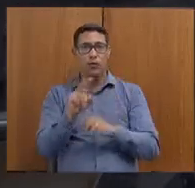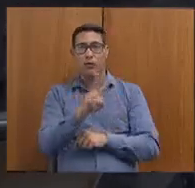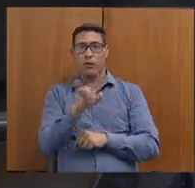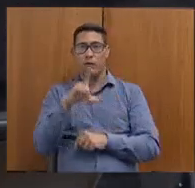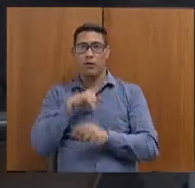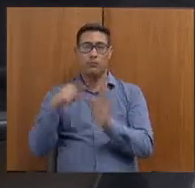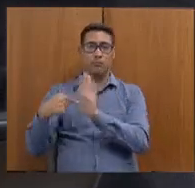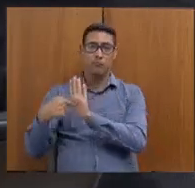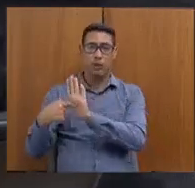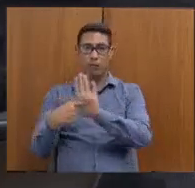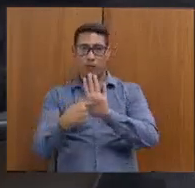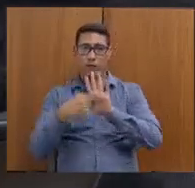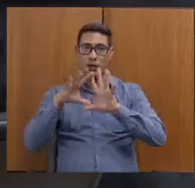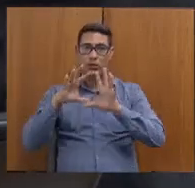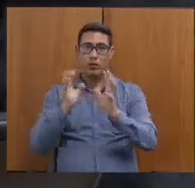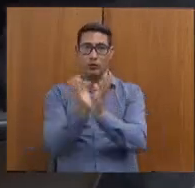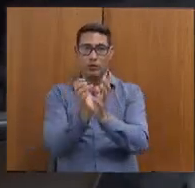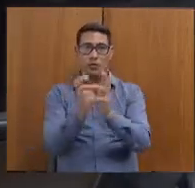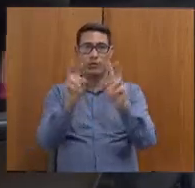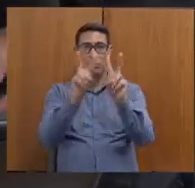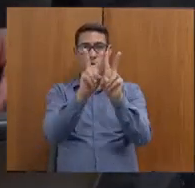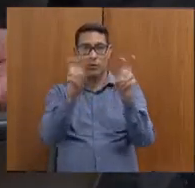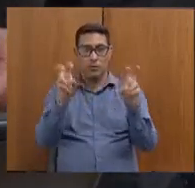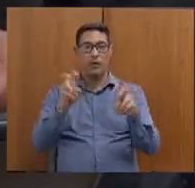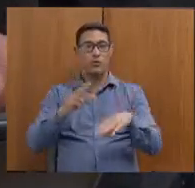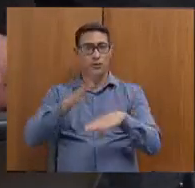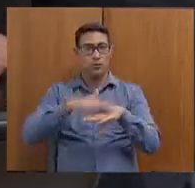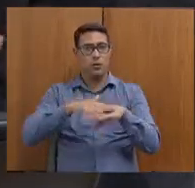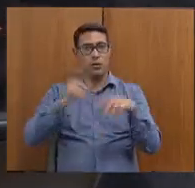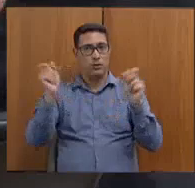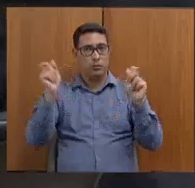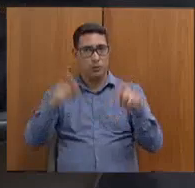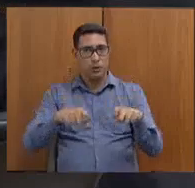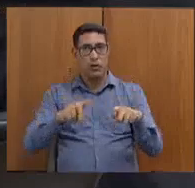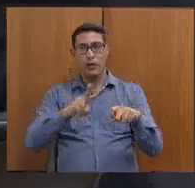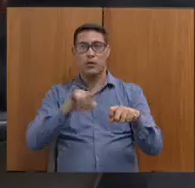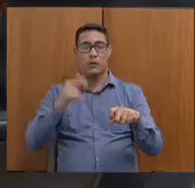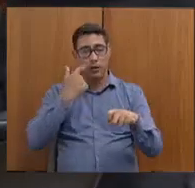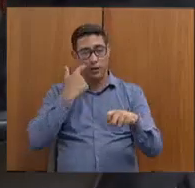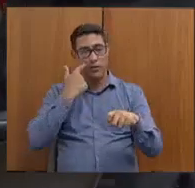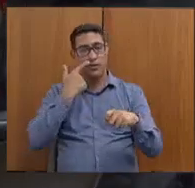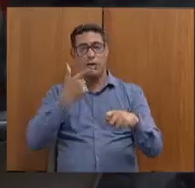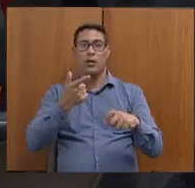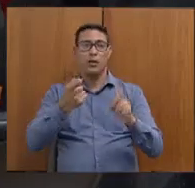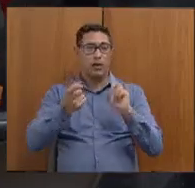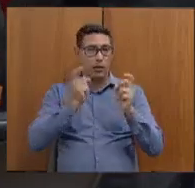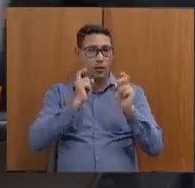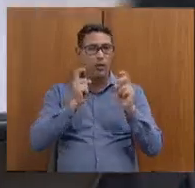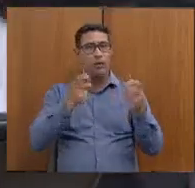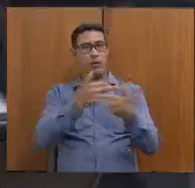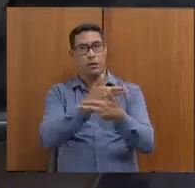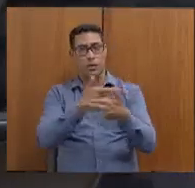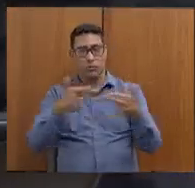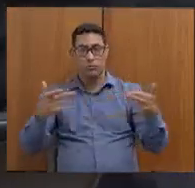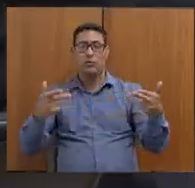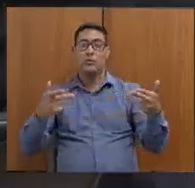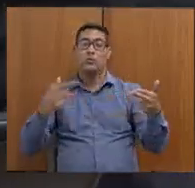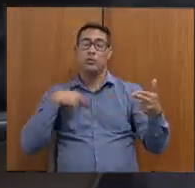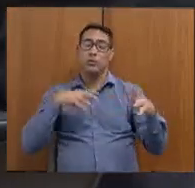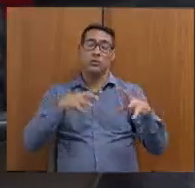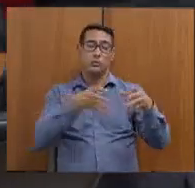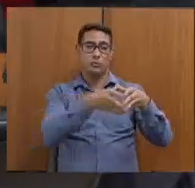apresentados na comissão temática competente e serão apreciados nas reuniões ordinárias das